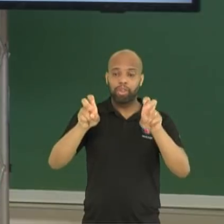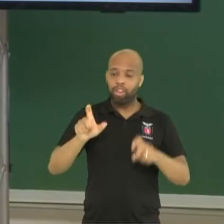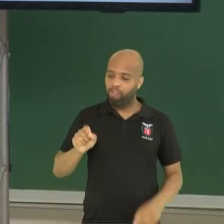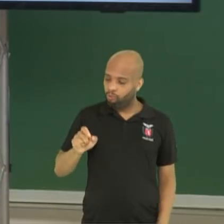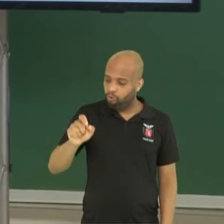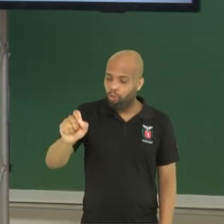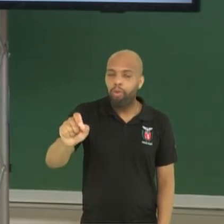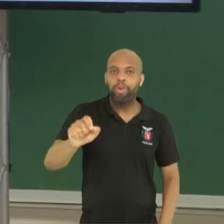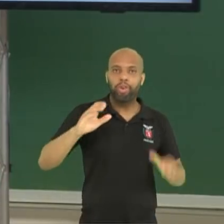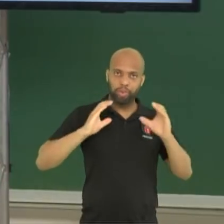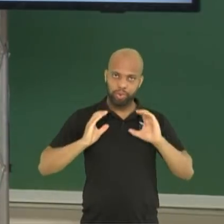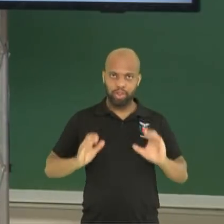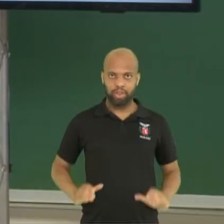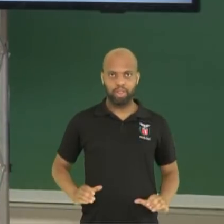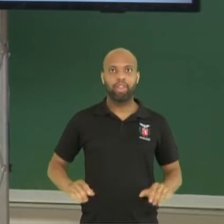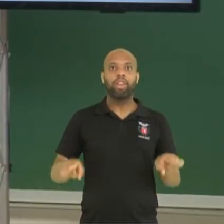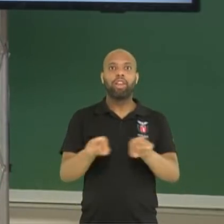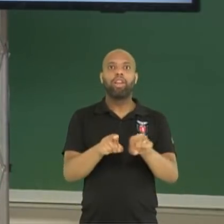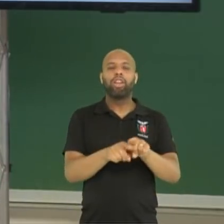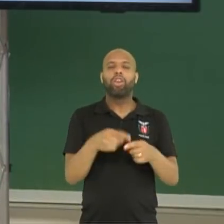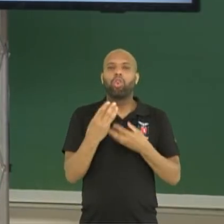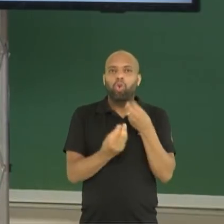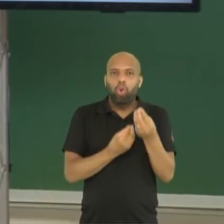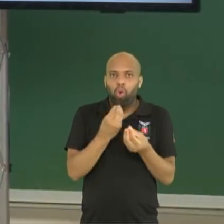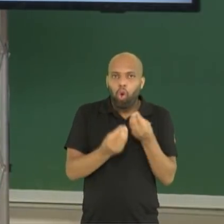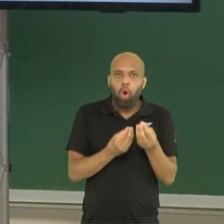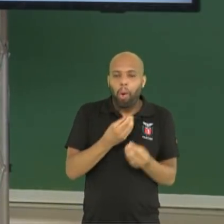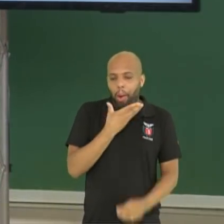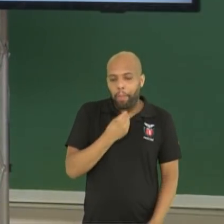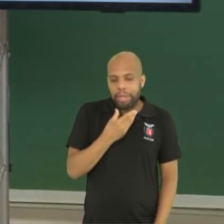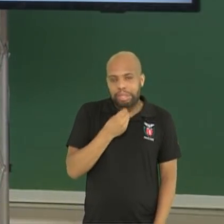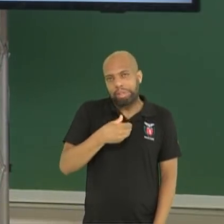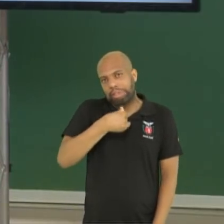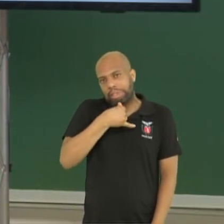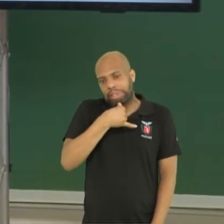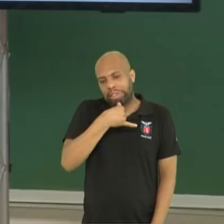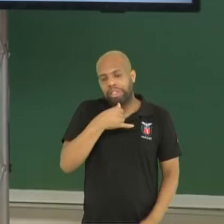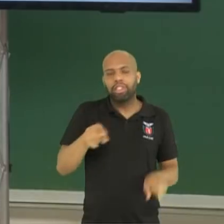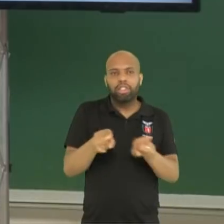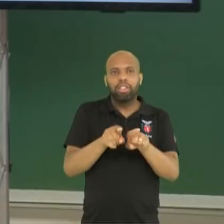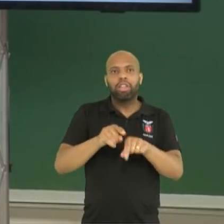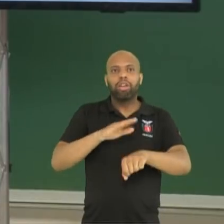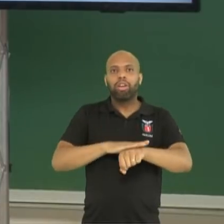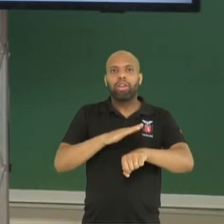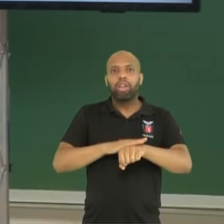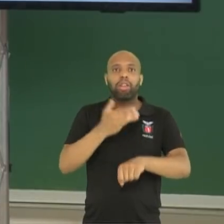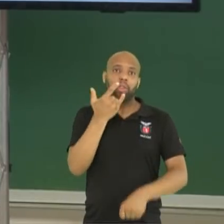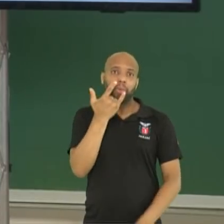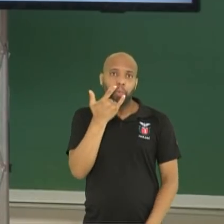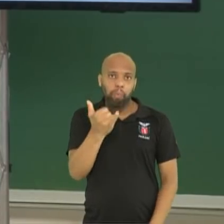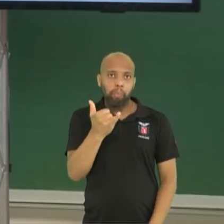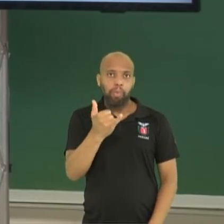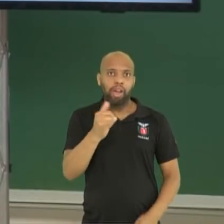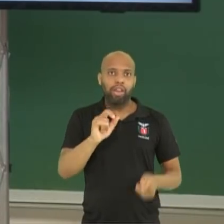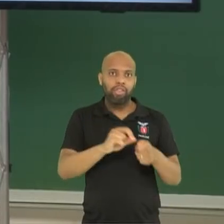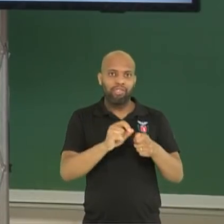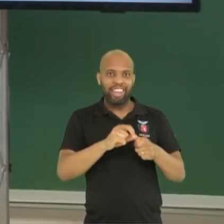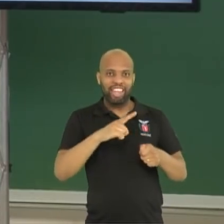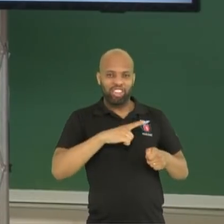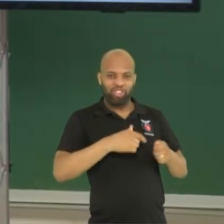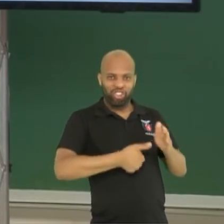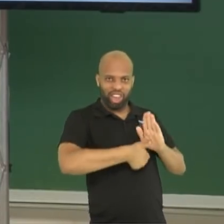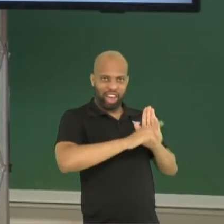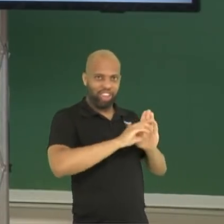comportamento das formigas, como o menininho ali se sentiu triste, né? A hora que o pai ali trancou, né,